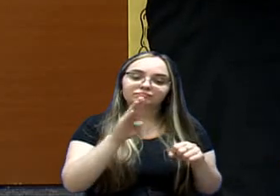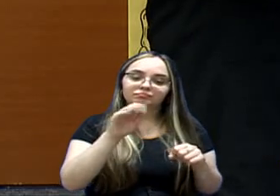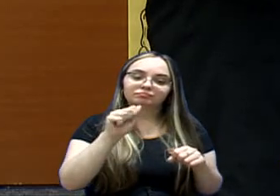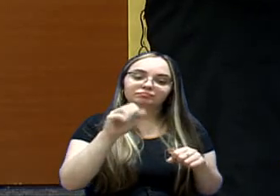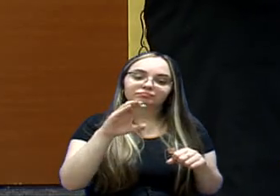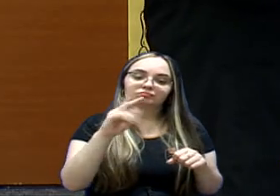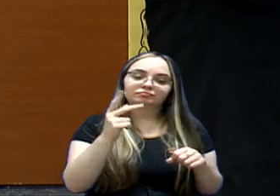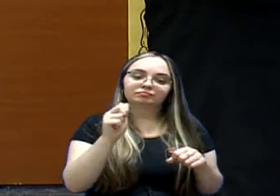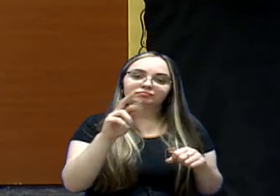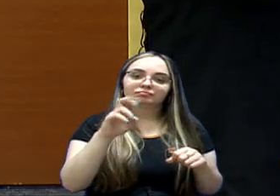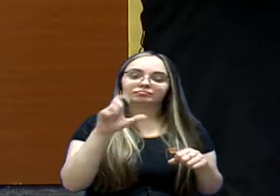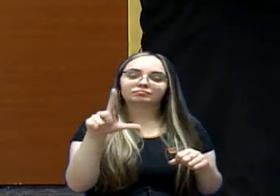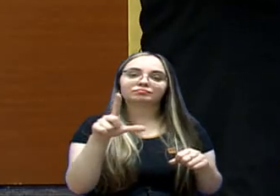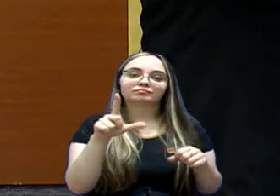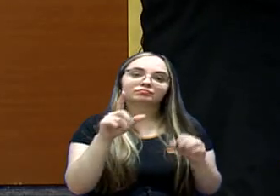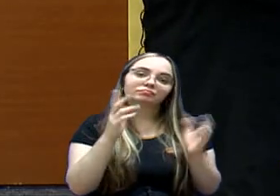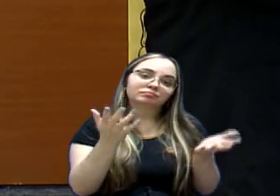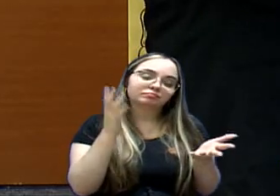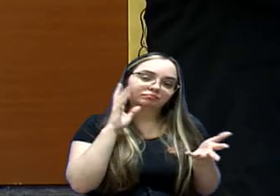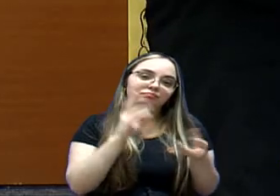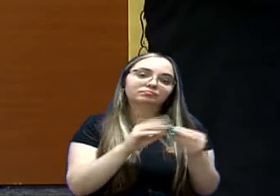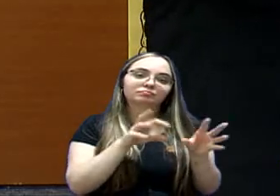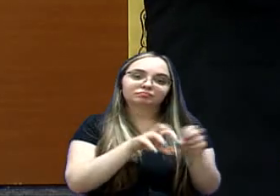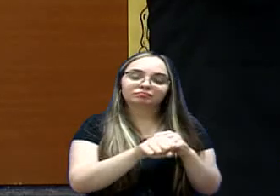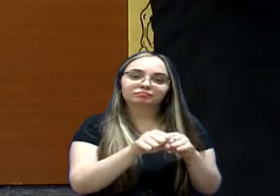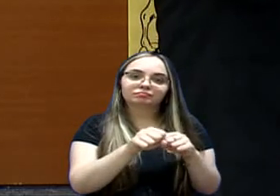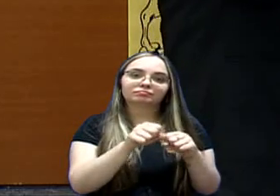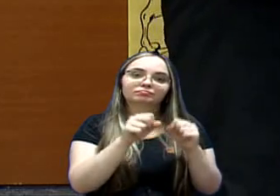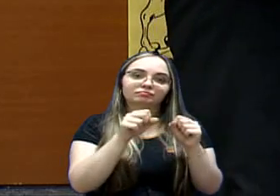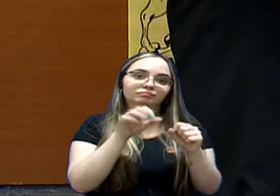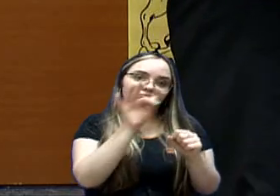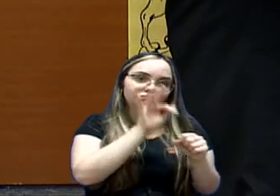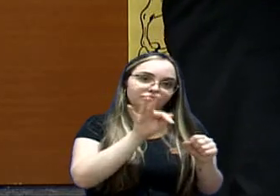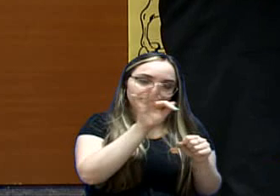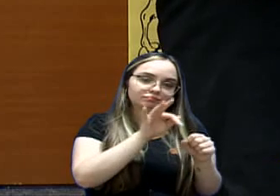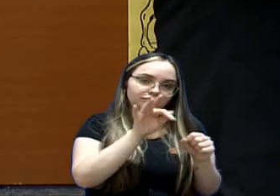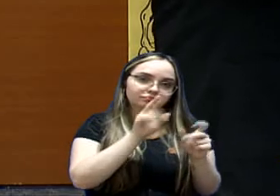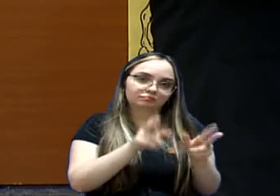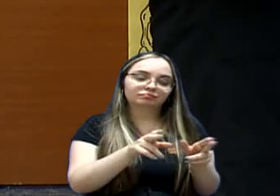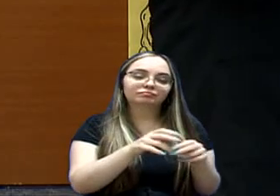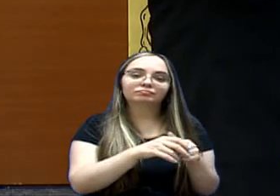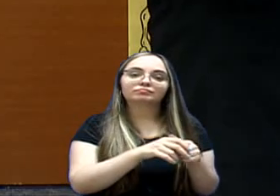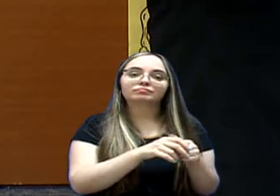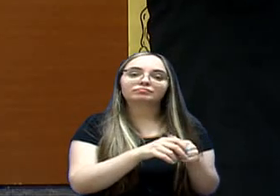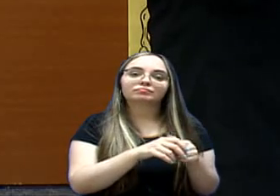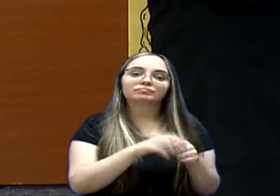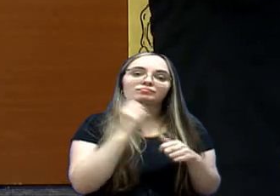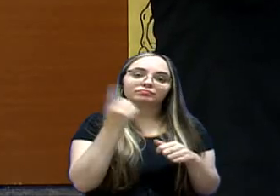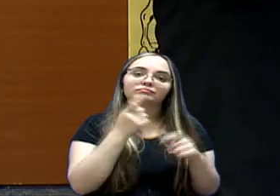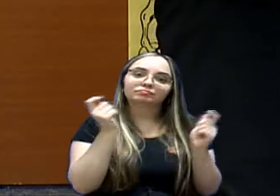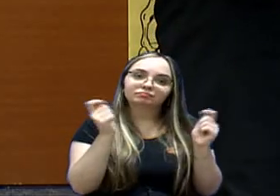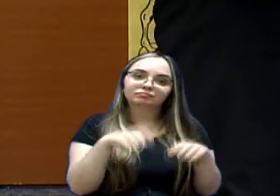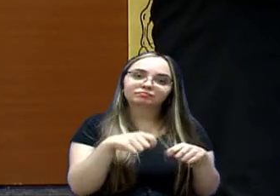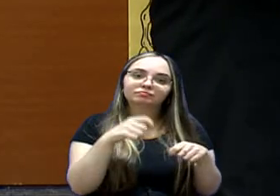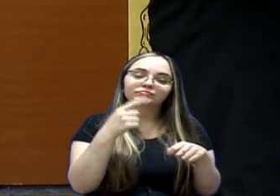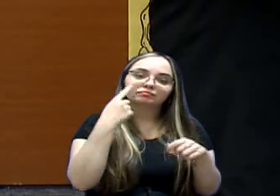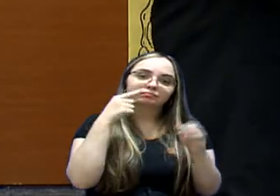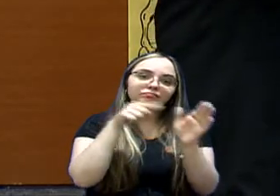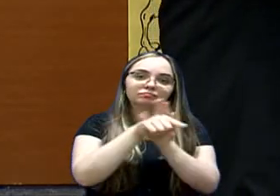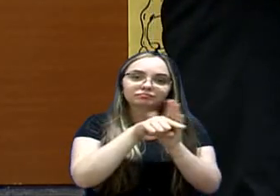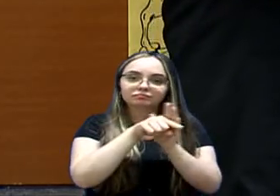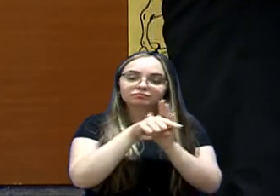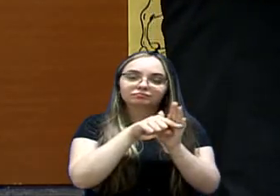então é uma formação acadêmica de nível superior para fazer a avaliação